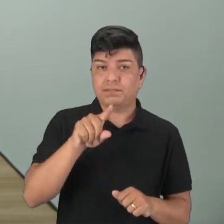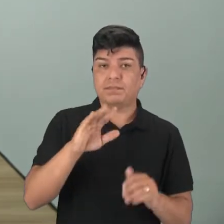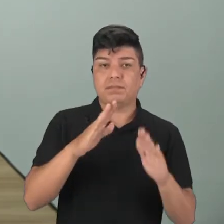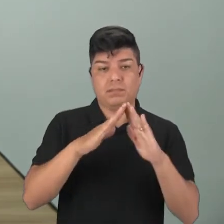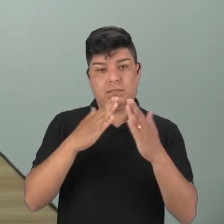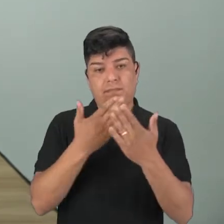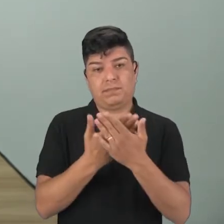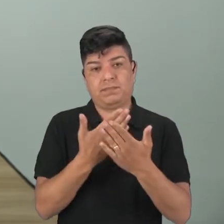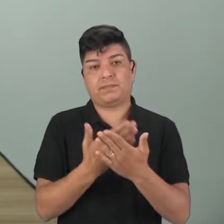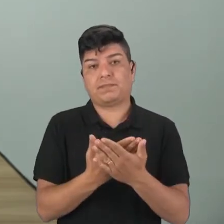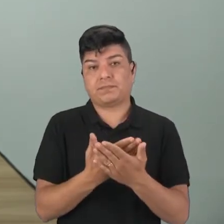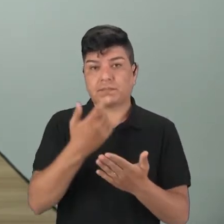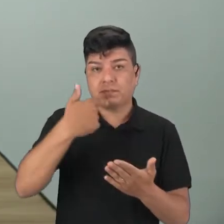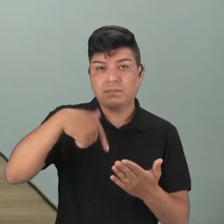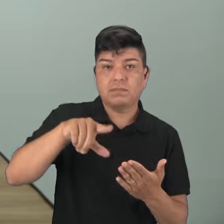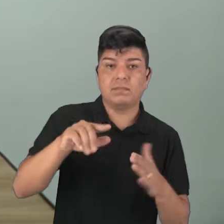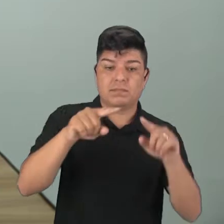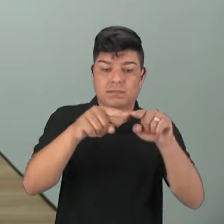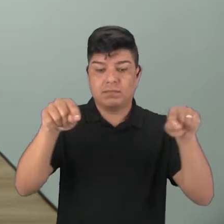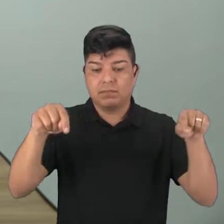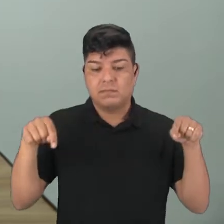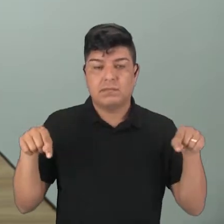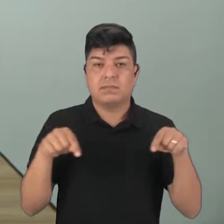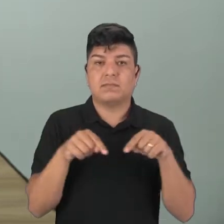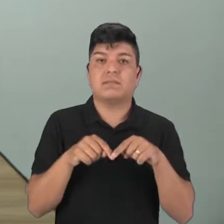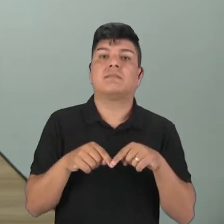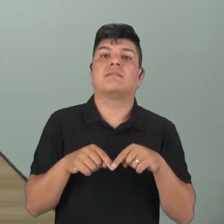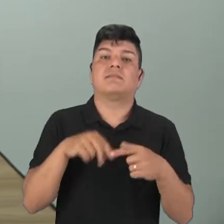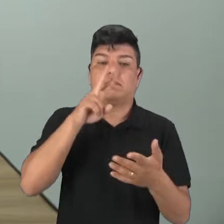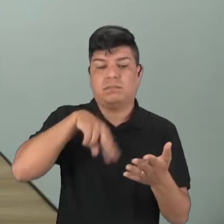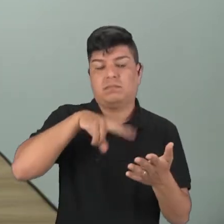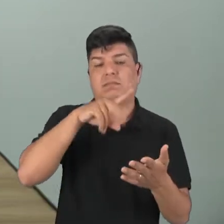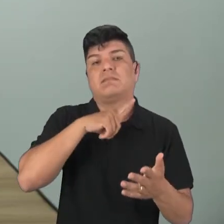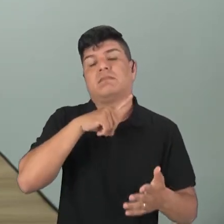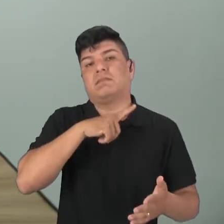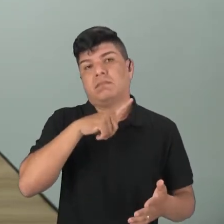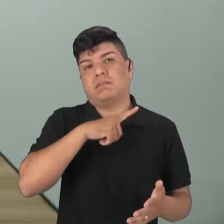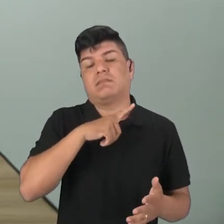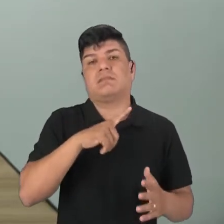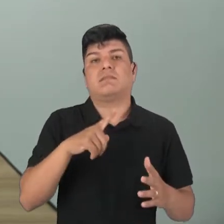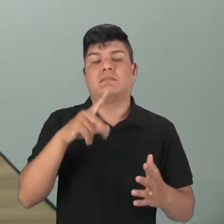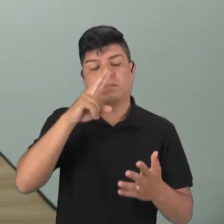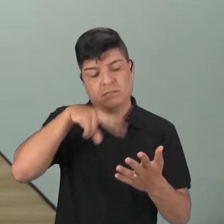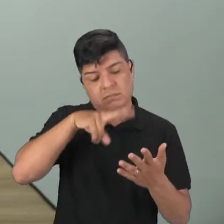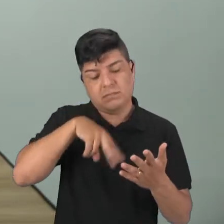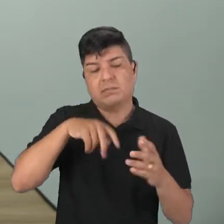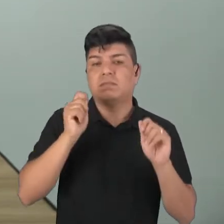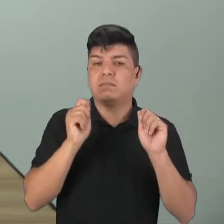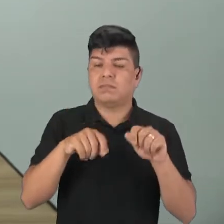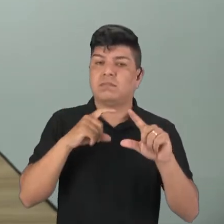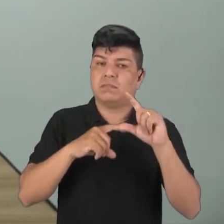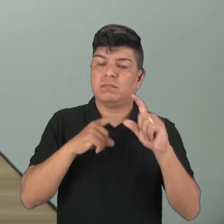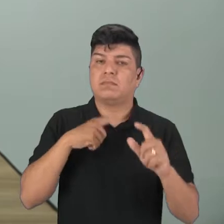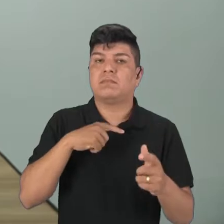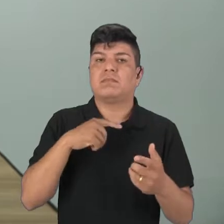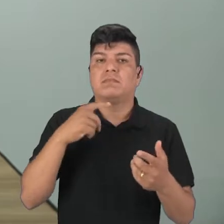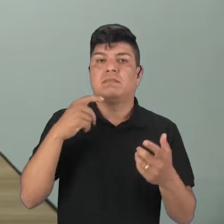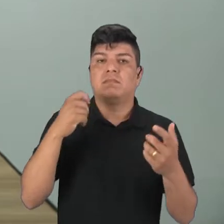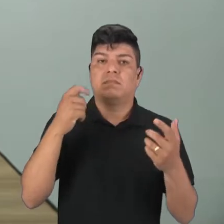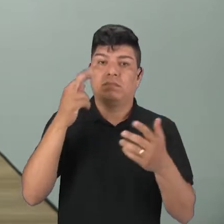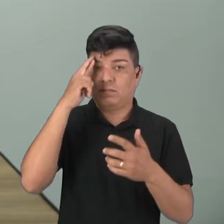escola, acessar a sala de leitura, Deve ter gibizinho e vocês podem ler. São histórias divertidas